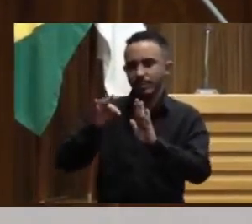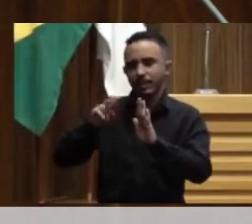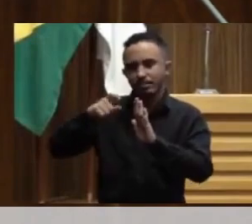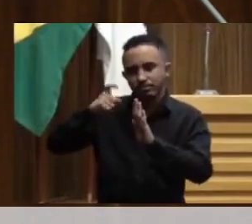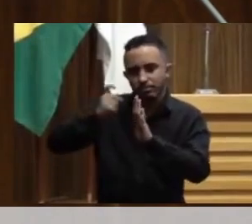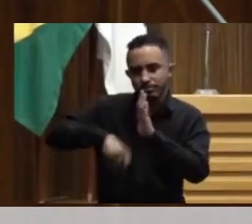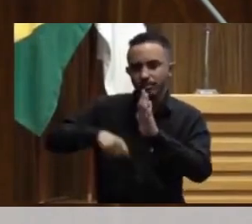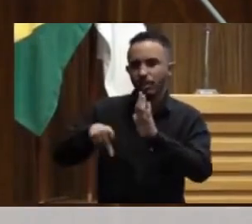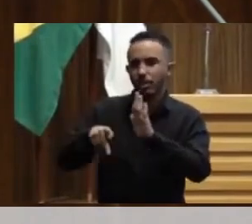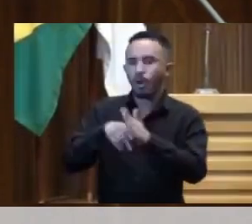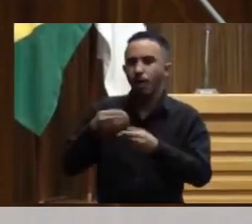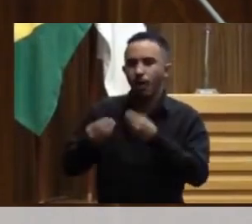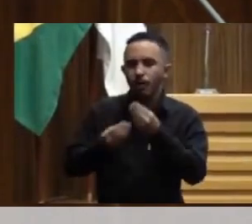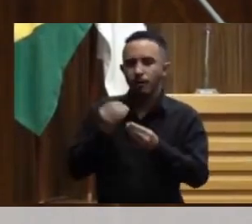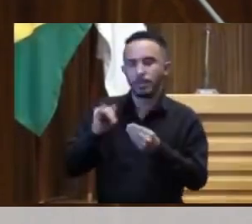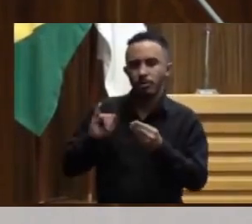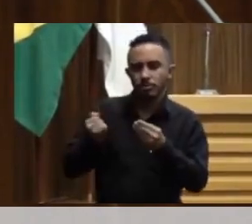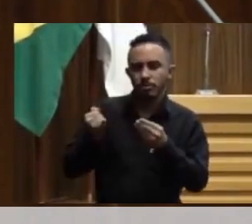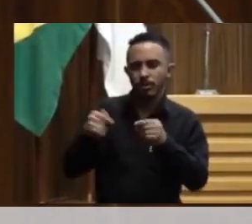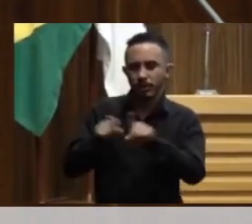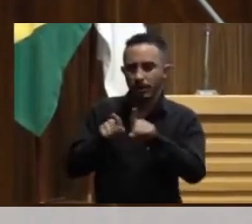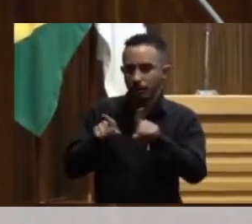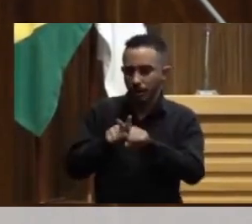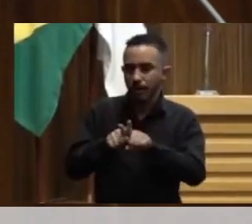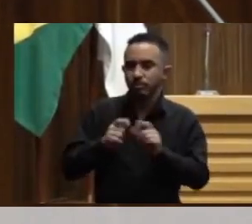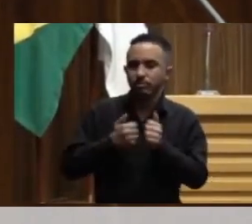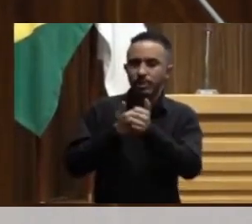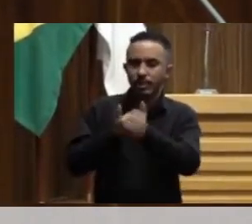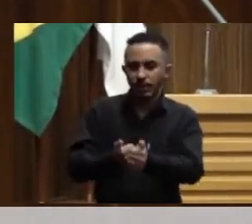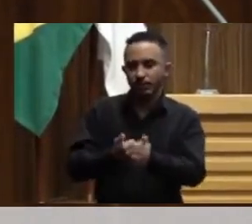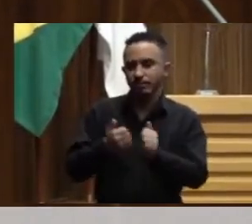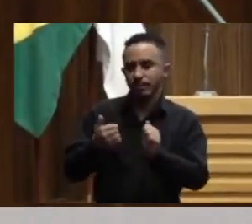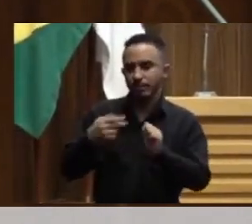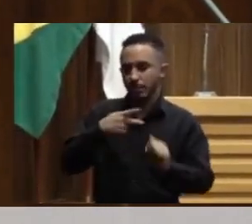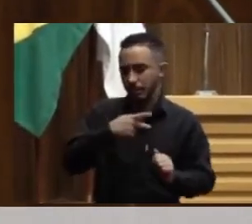no Parlamento e prioridade da nossa presidente. Aí. Muito bom.